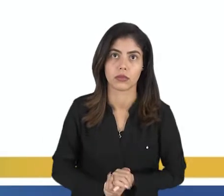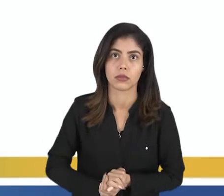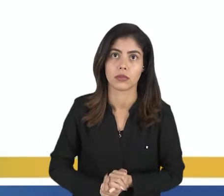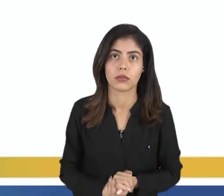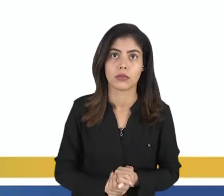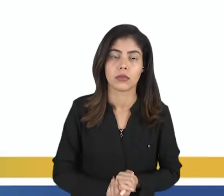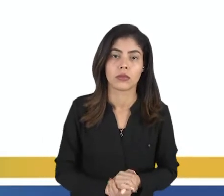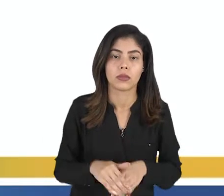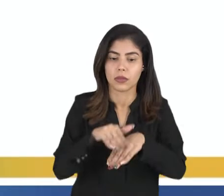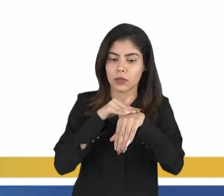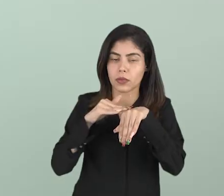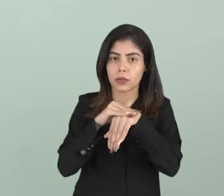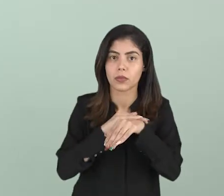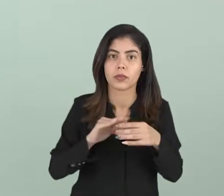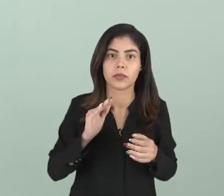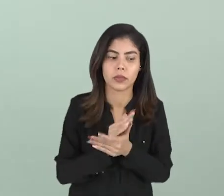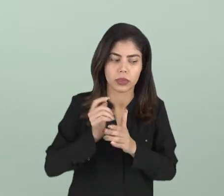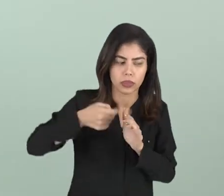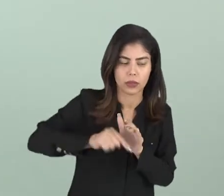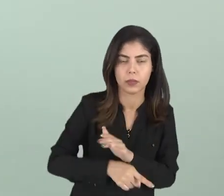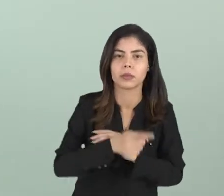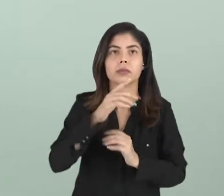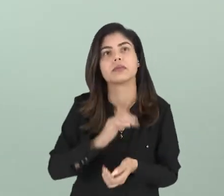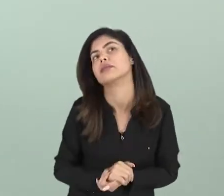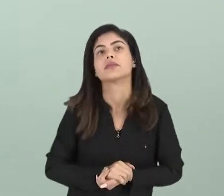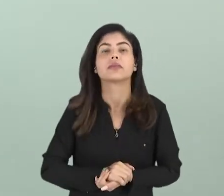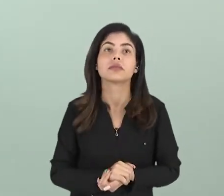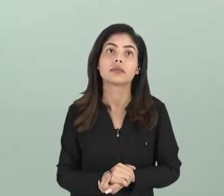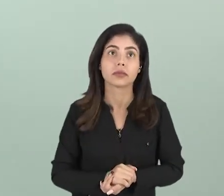mais interna, ele é um tecido muscular mais interno.